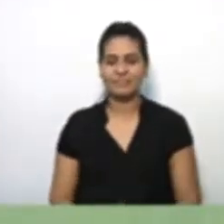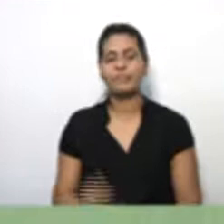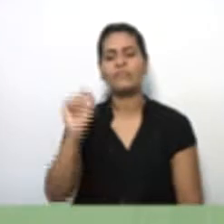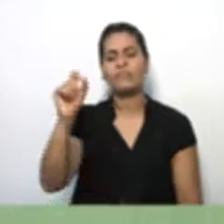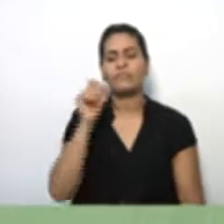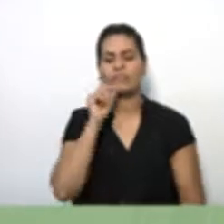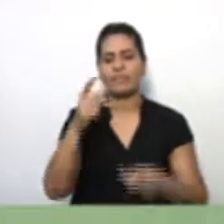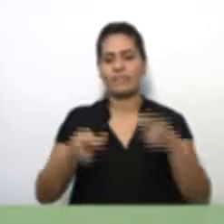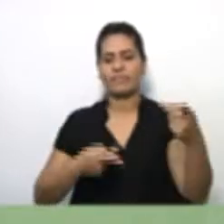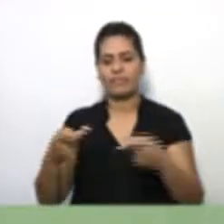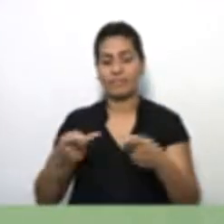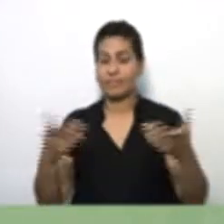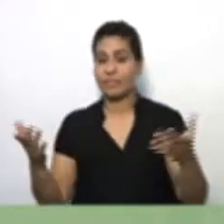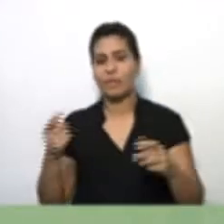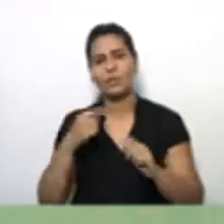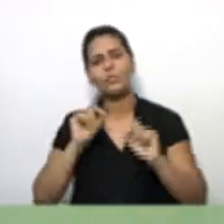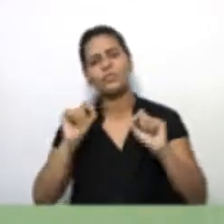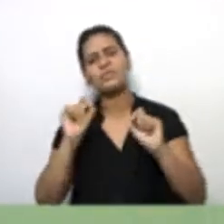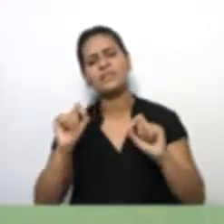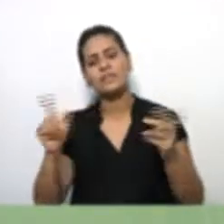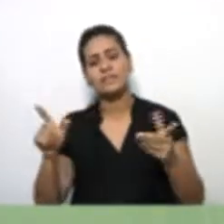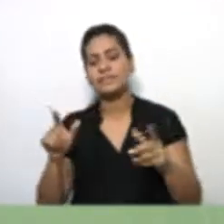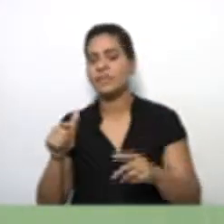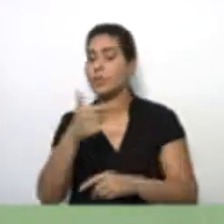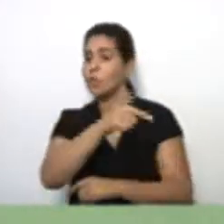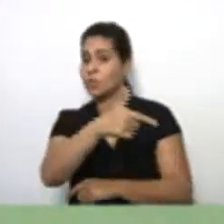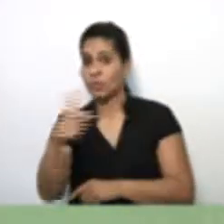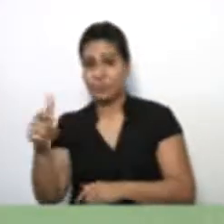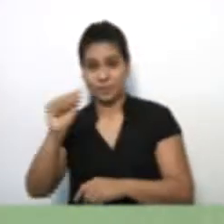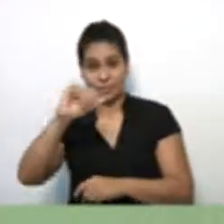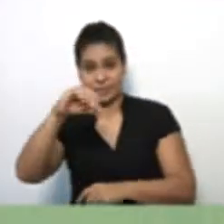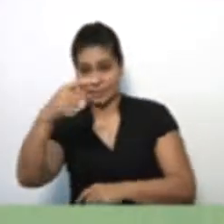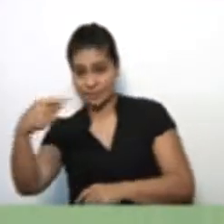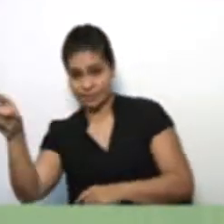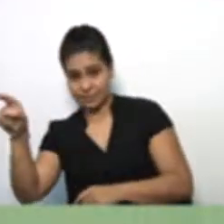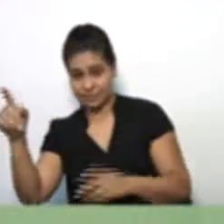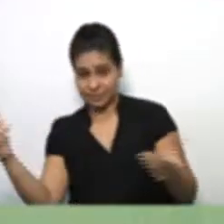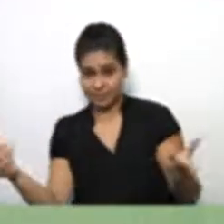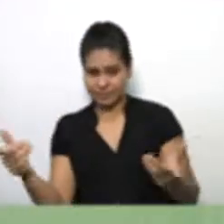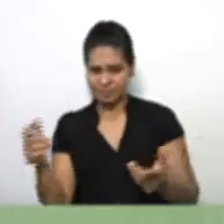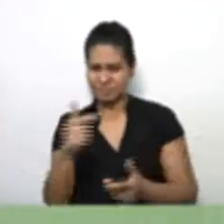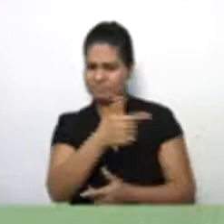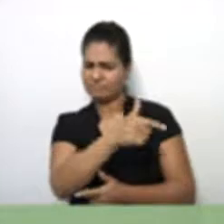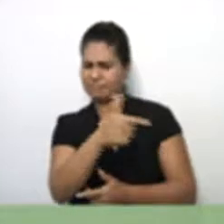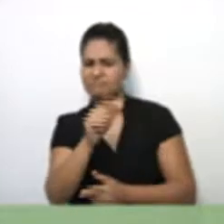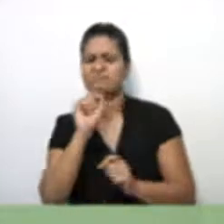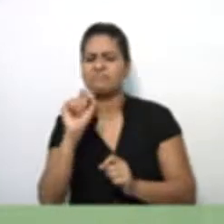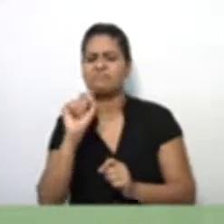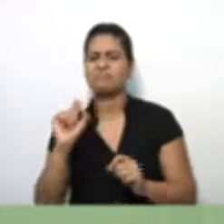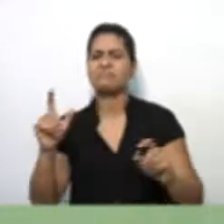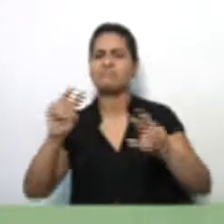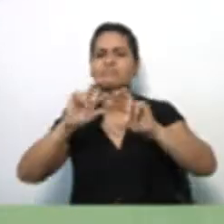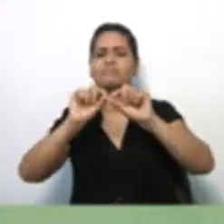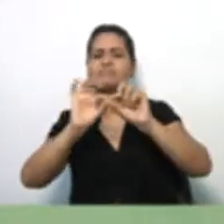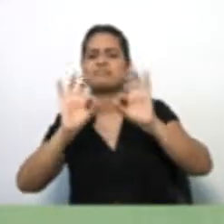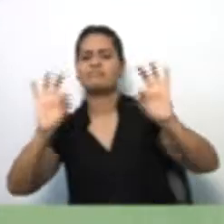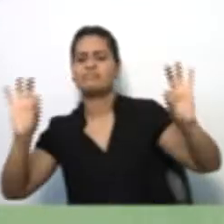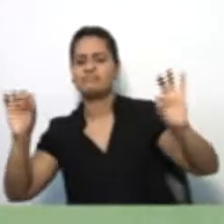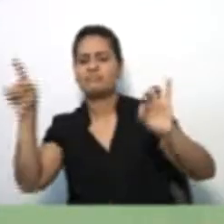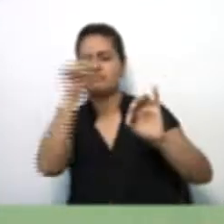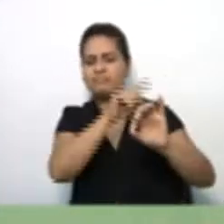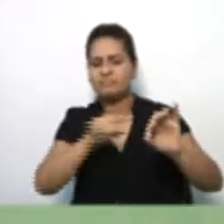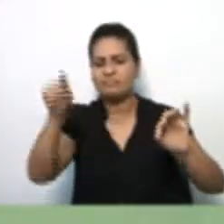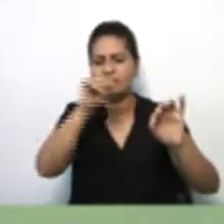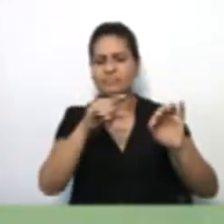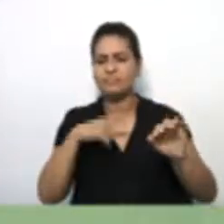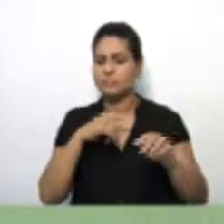né? Aí nós temos aqui, ó, planejamento sem ação, né? Planejamento sem ação,